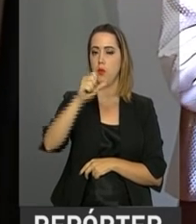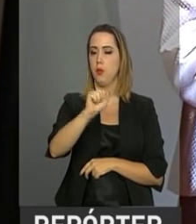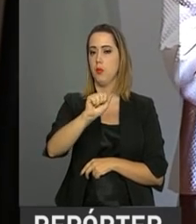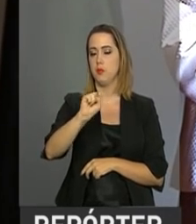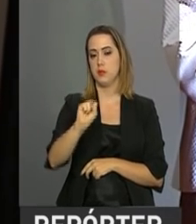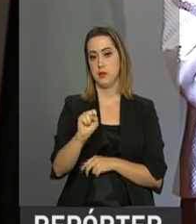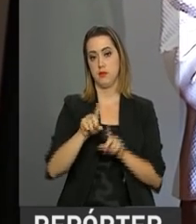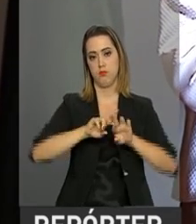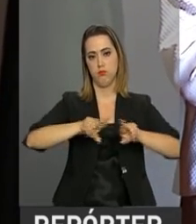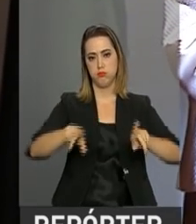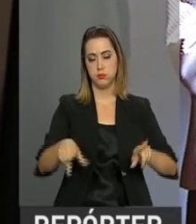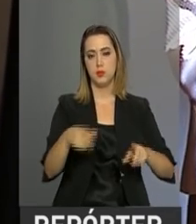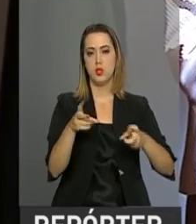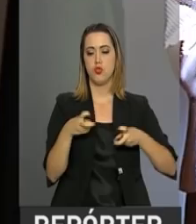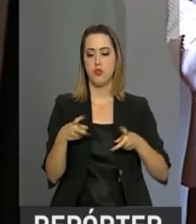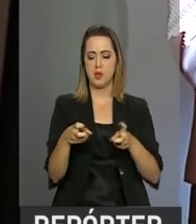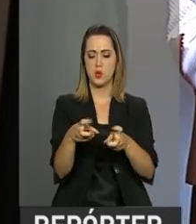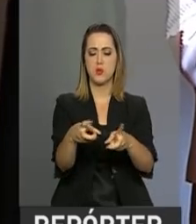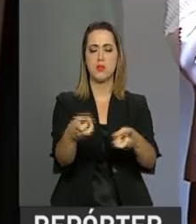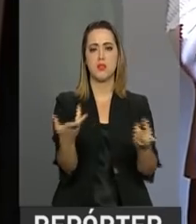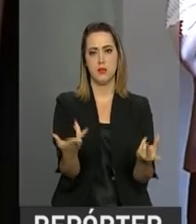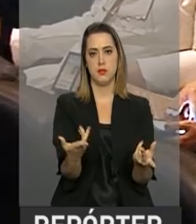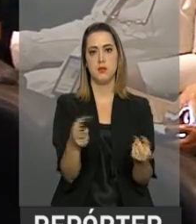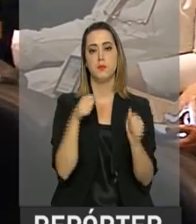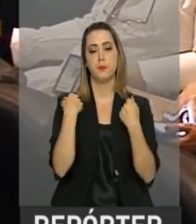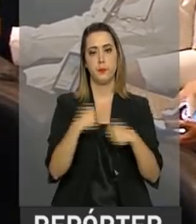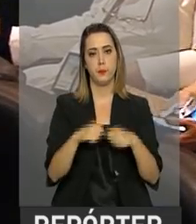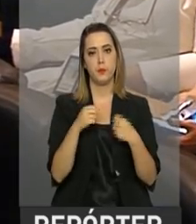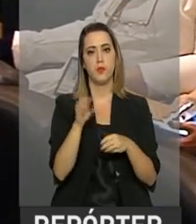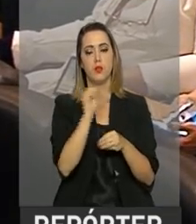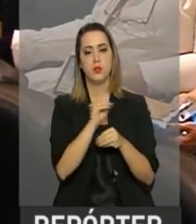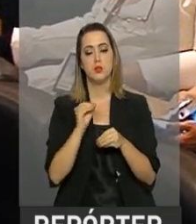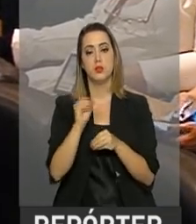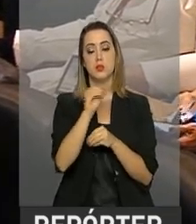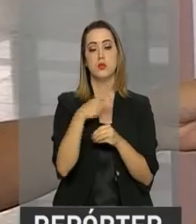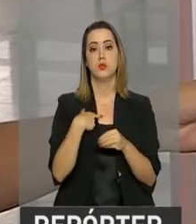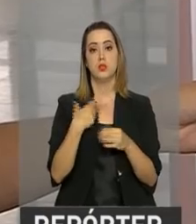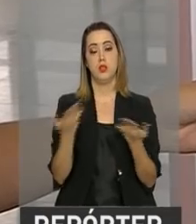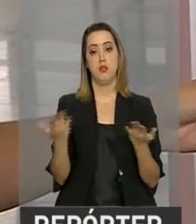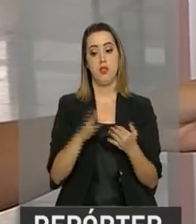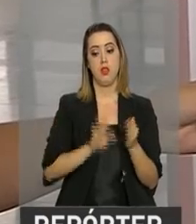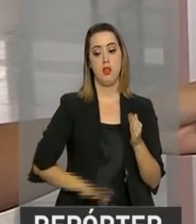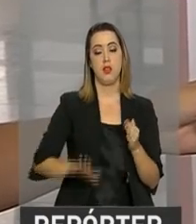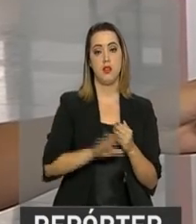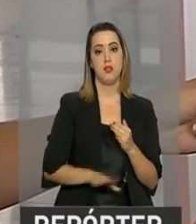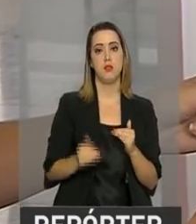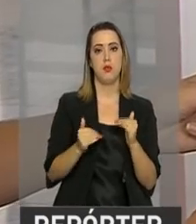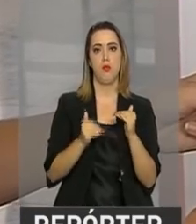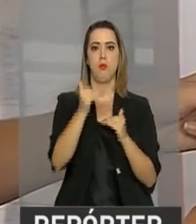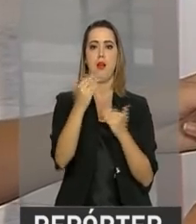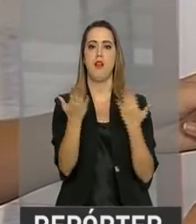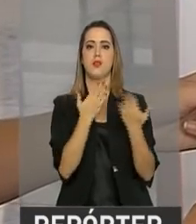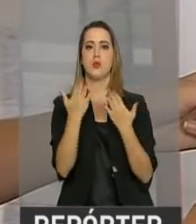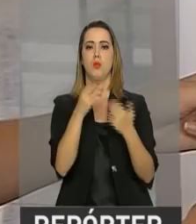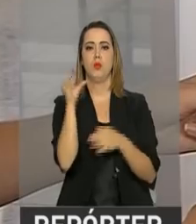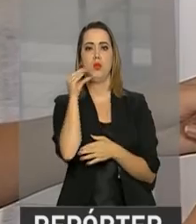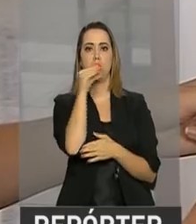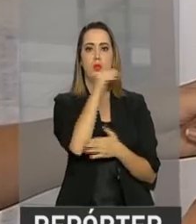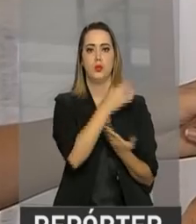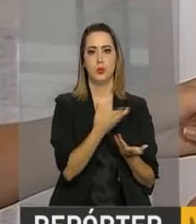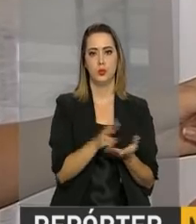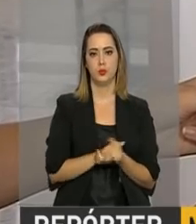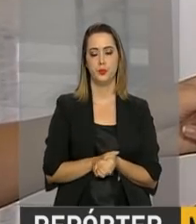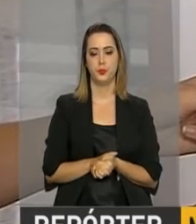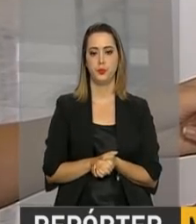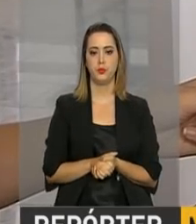INCA o percentual de cura do câncer em criança é maior do que em adulto são vários desafios primeiro desafio é que a criança